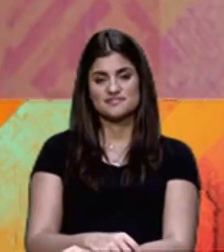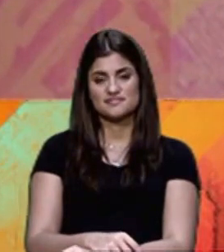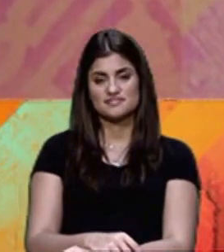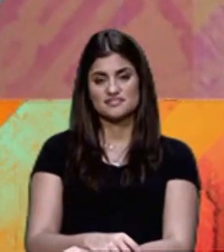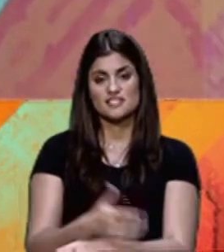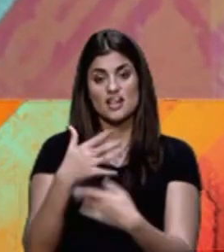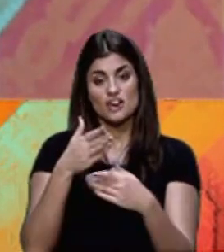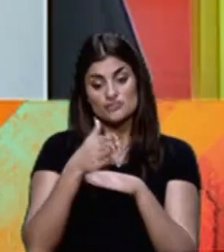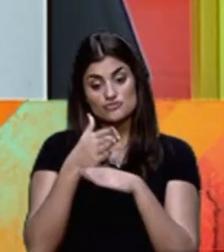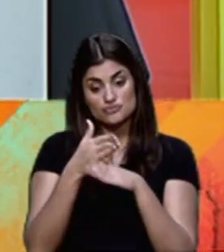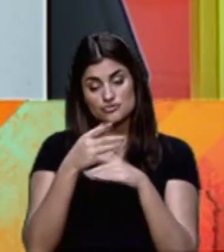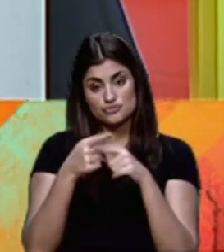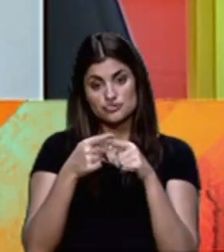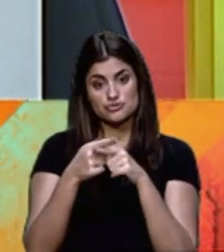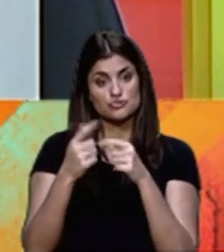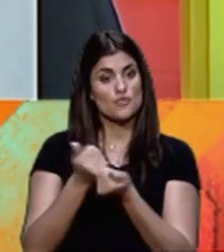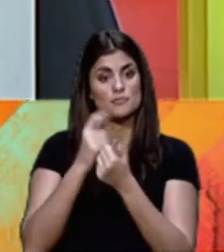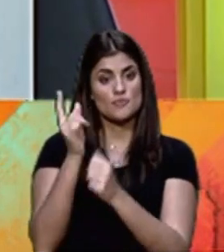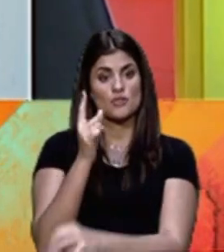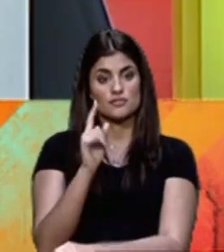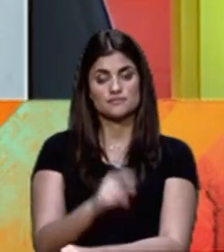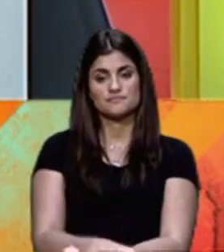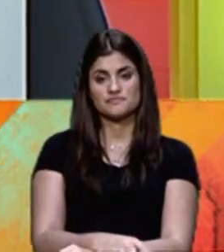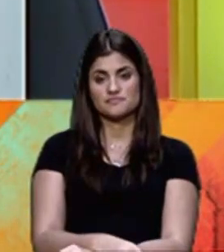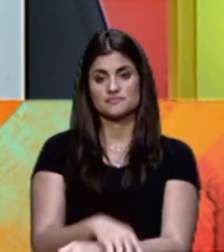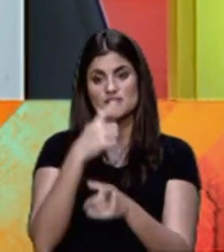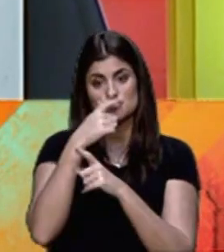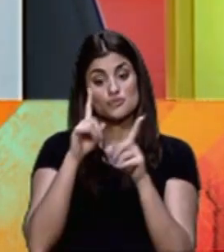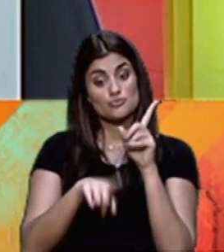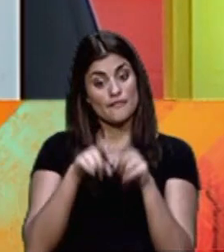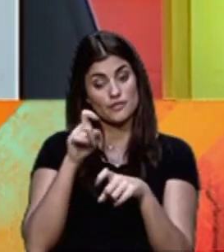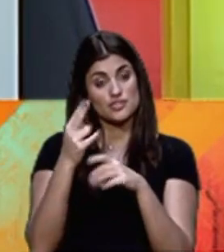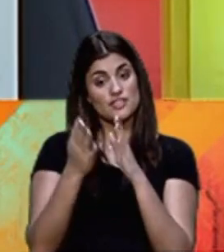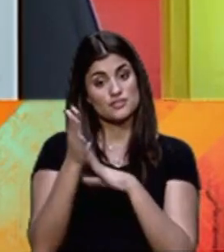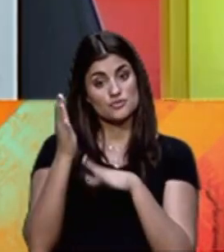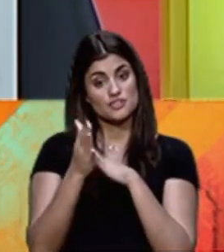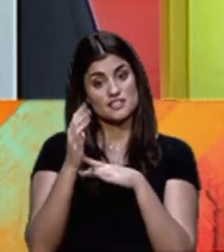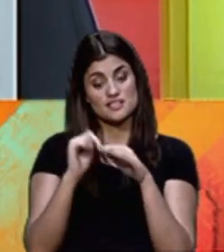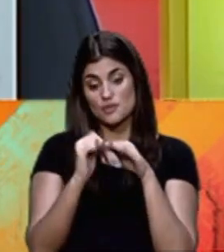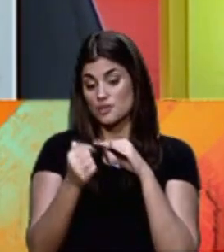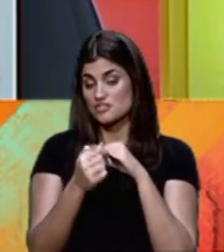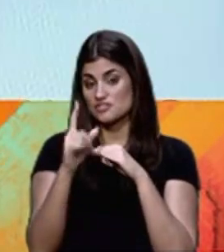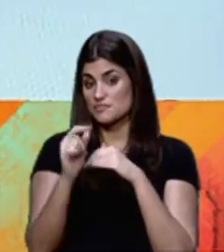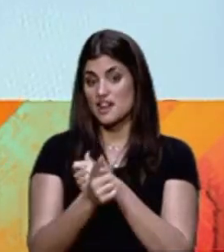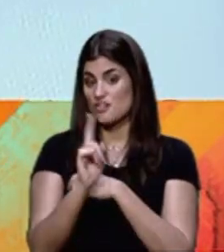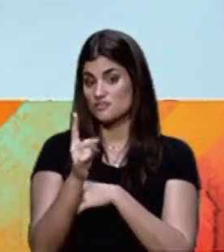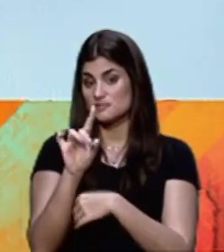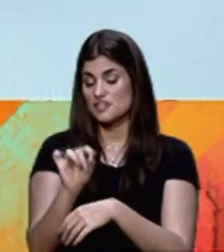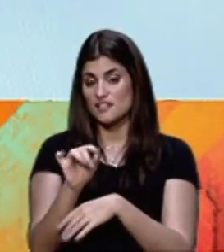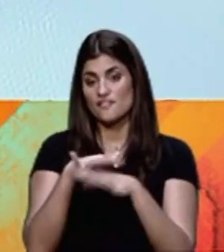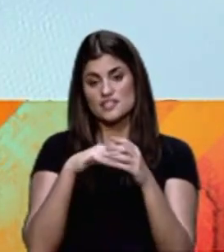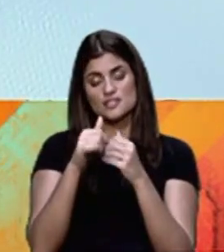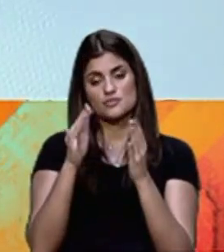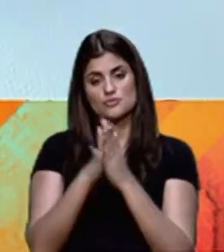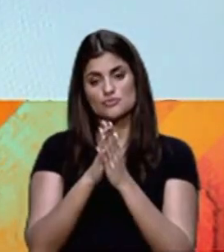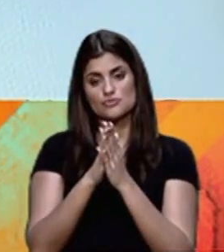convém nada cortar os dedos. Foi numa altura em que as pessoas andam a fugir das urgências. Não. Nem unhas, nem bocados de unhas também não. Mas tem que fazer tudo, eu costumo